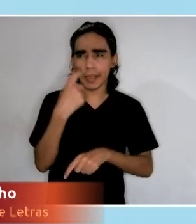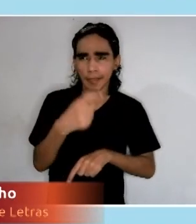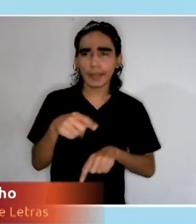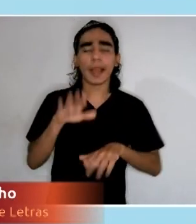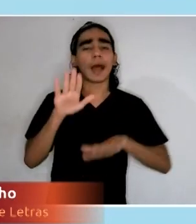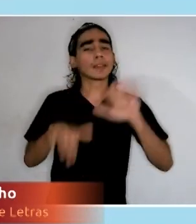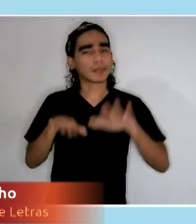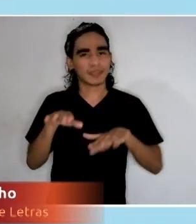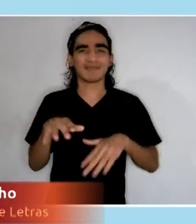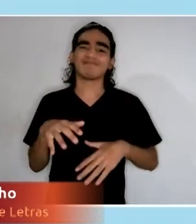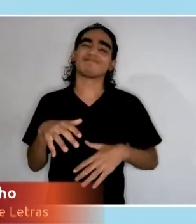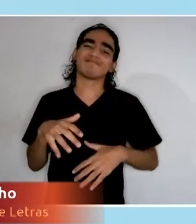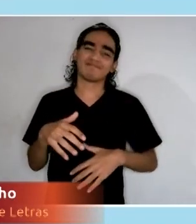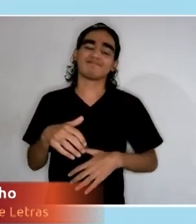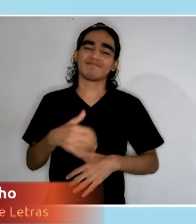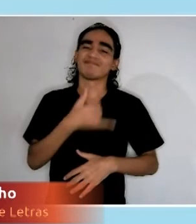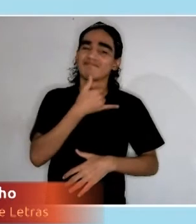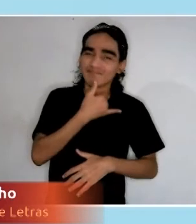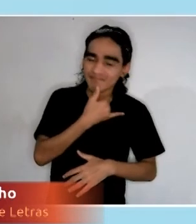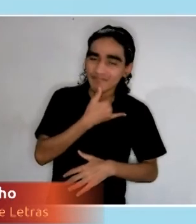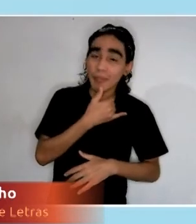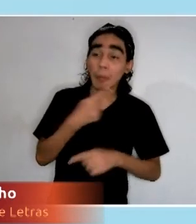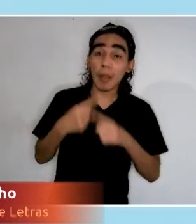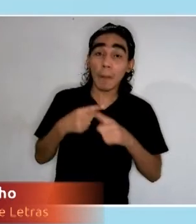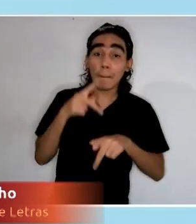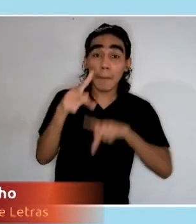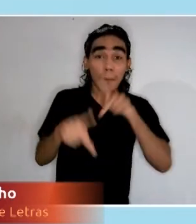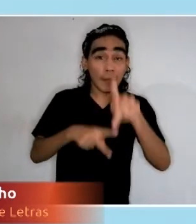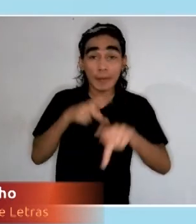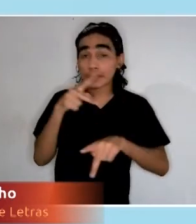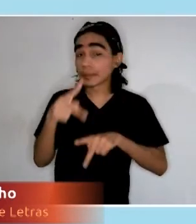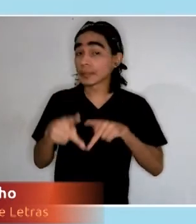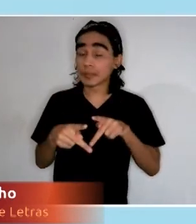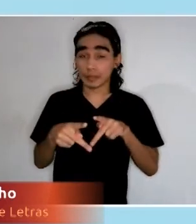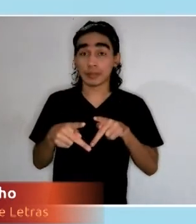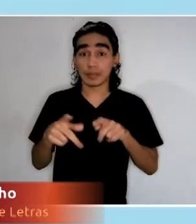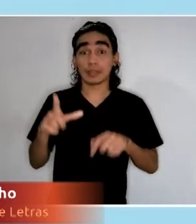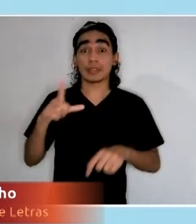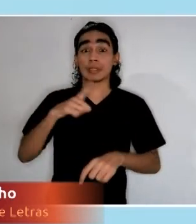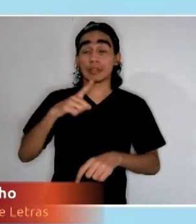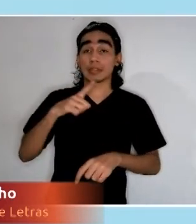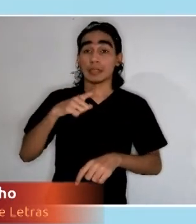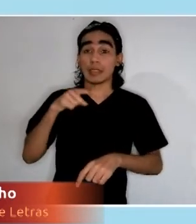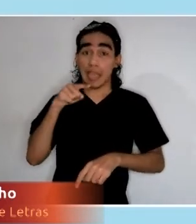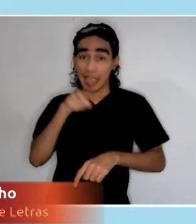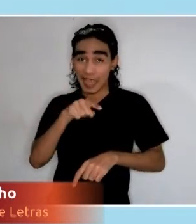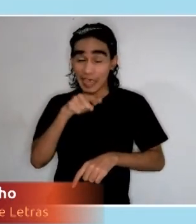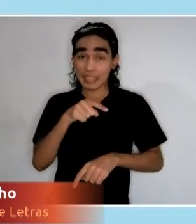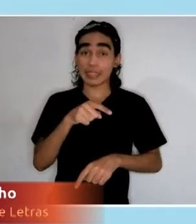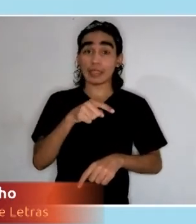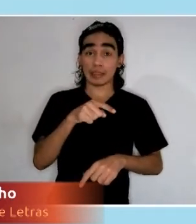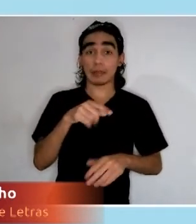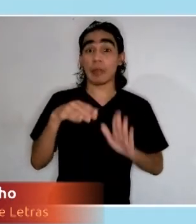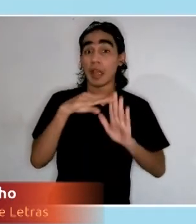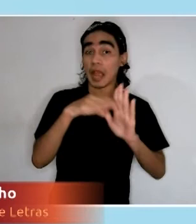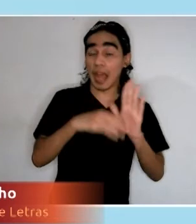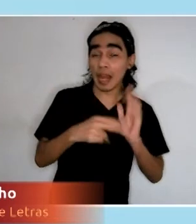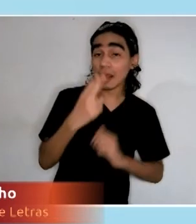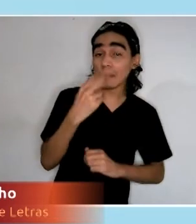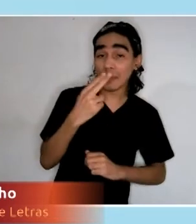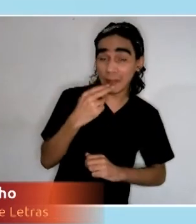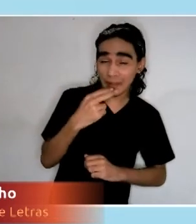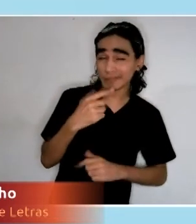muito dramática, é que essa população que é afetada por esses problemas nutricionais, de alimentação inadequada, por ausência